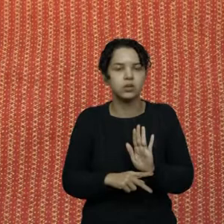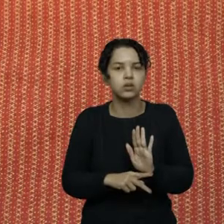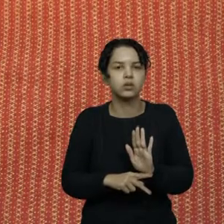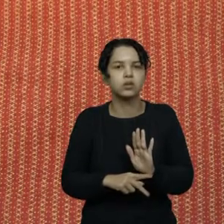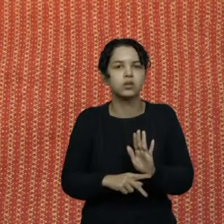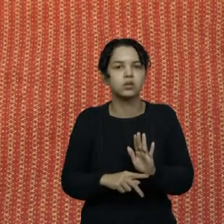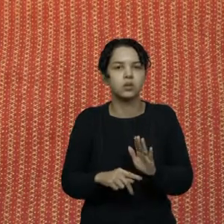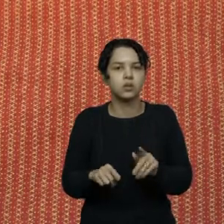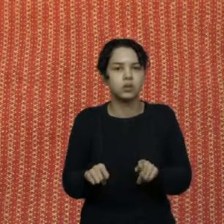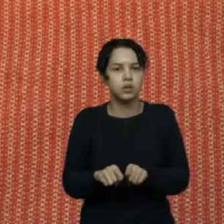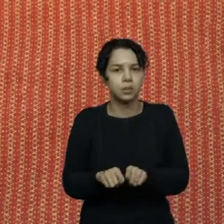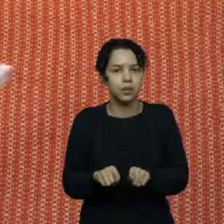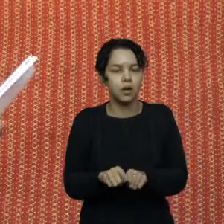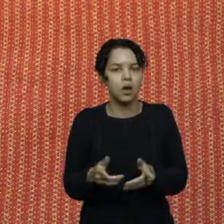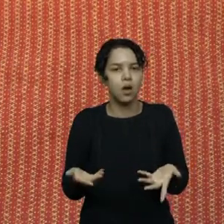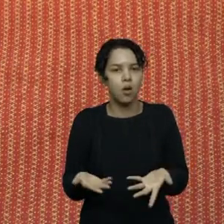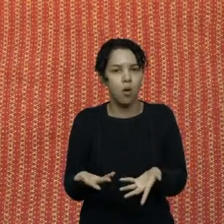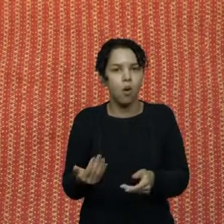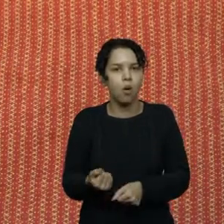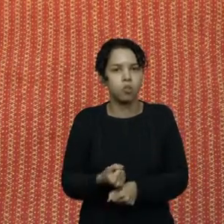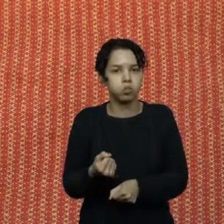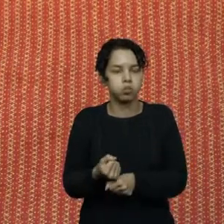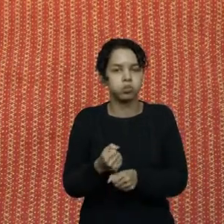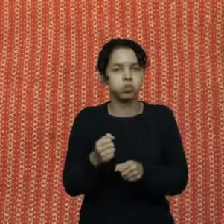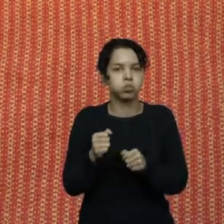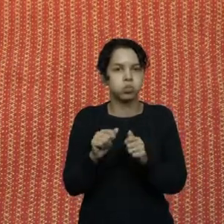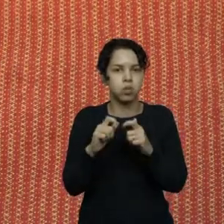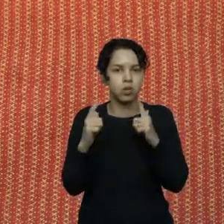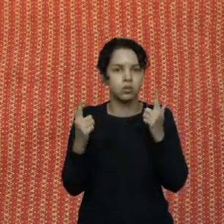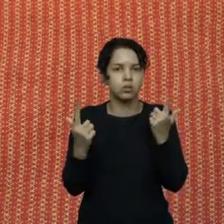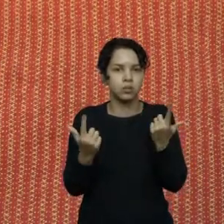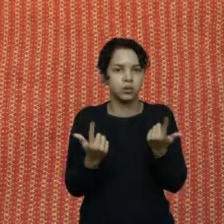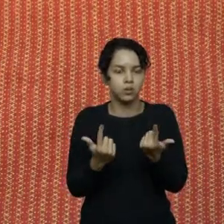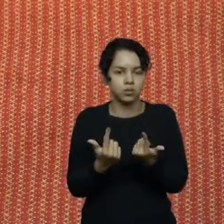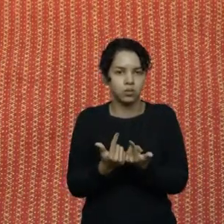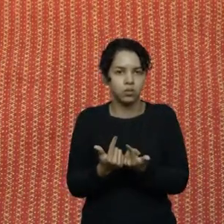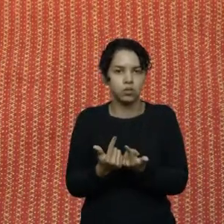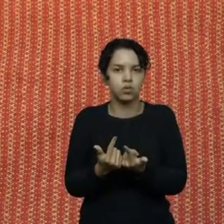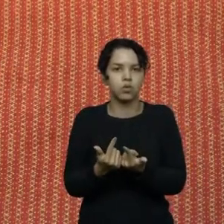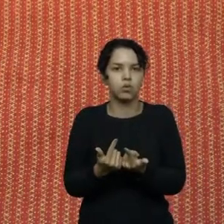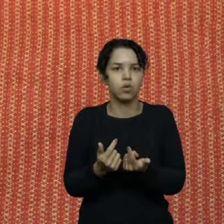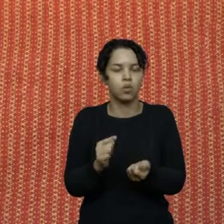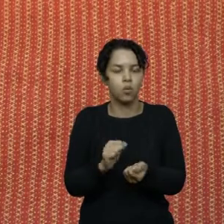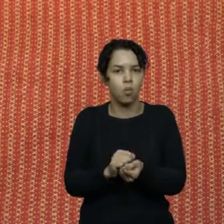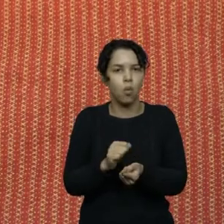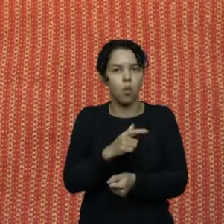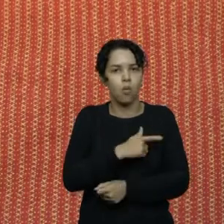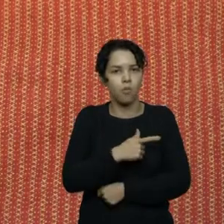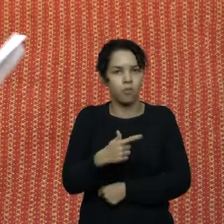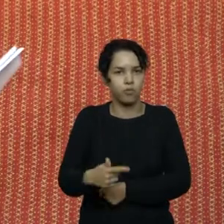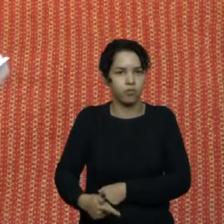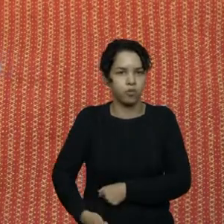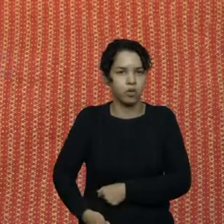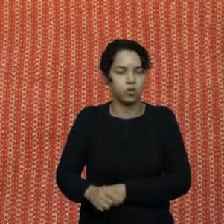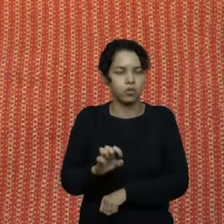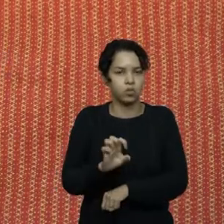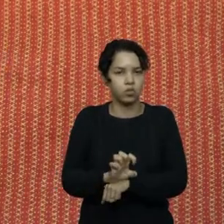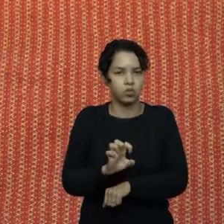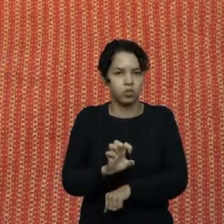foi construído pela Assembleia Legislativa e junto ao governo do estado e